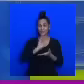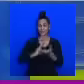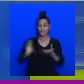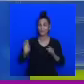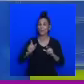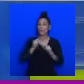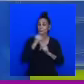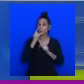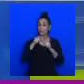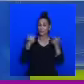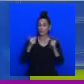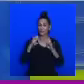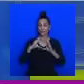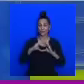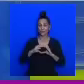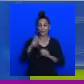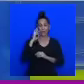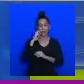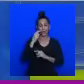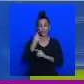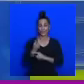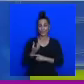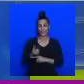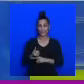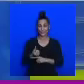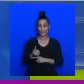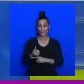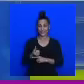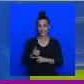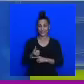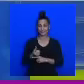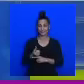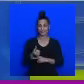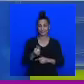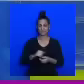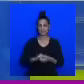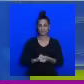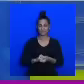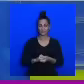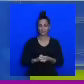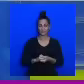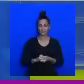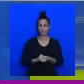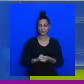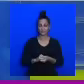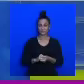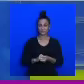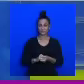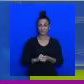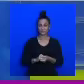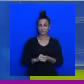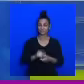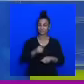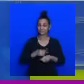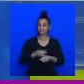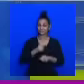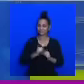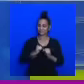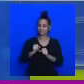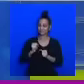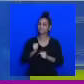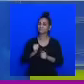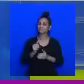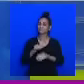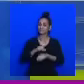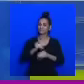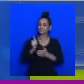sorte. Bola rosa, número 16. Rosa, 16. E agora, hein? Pode chamar